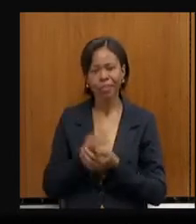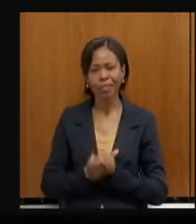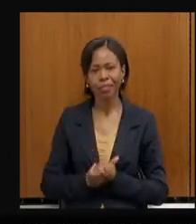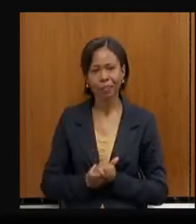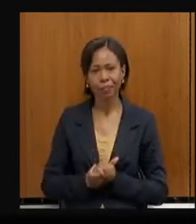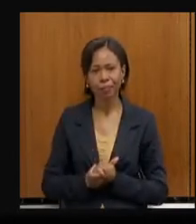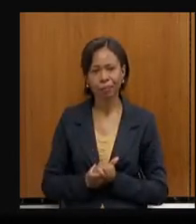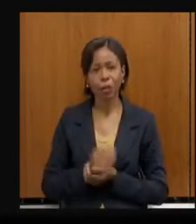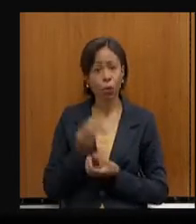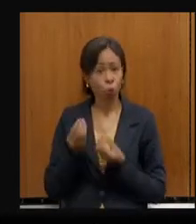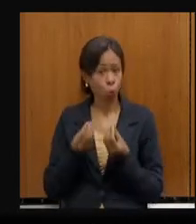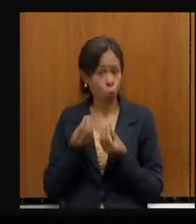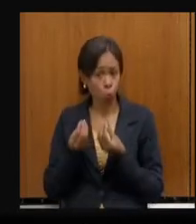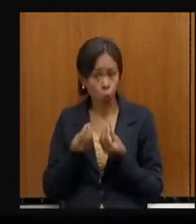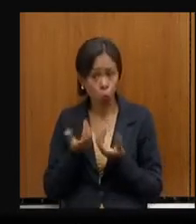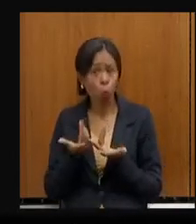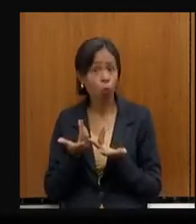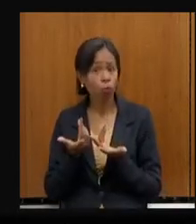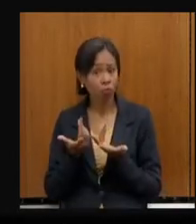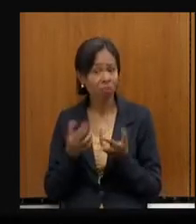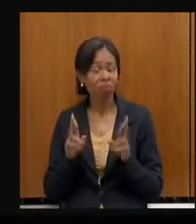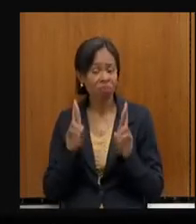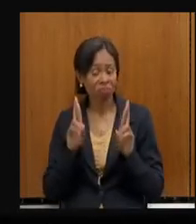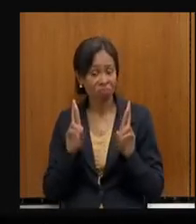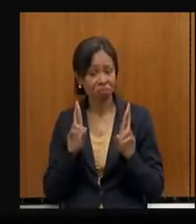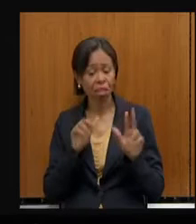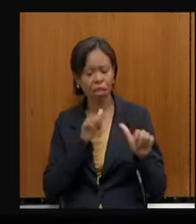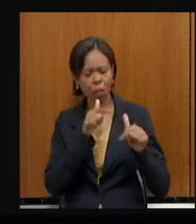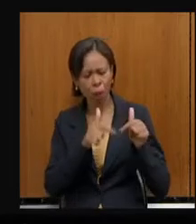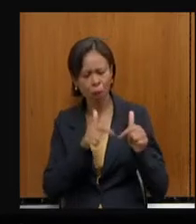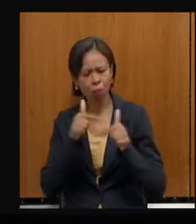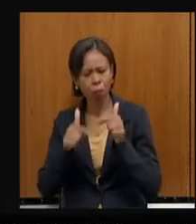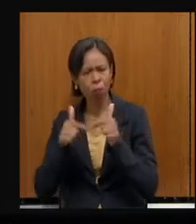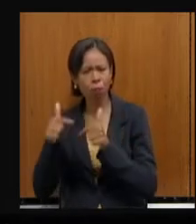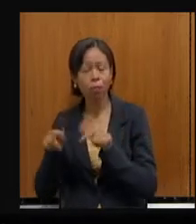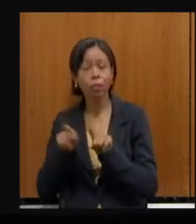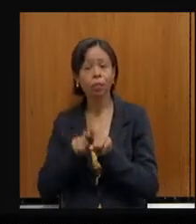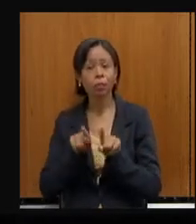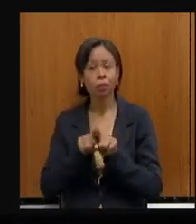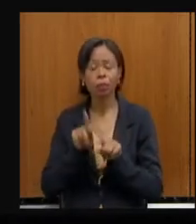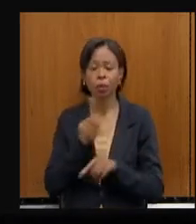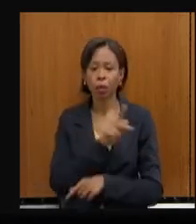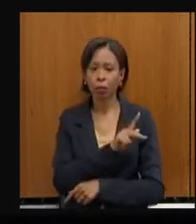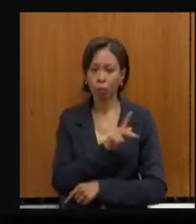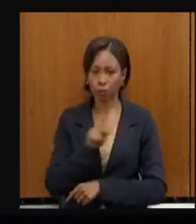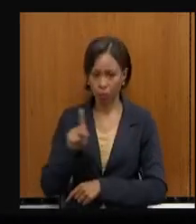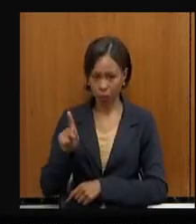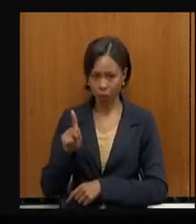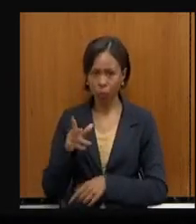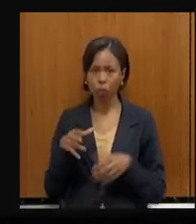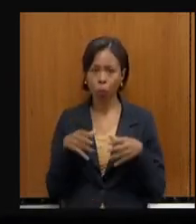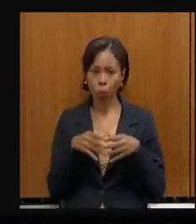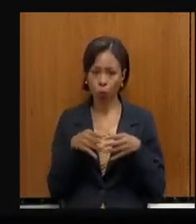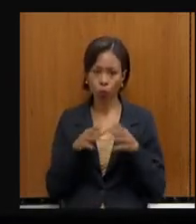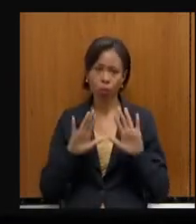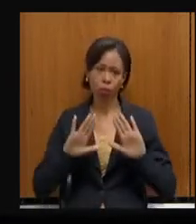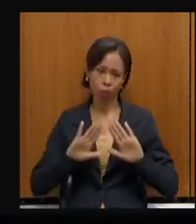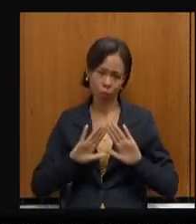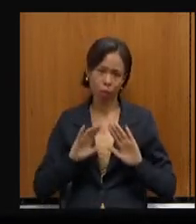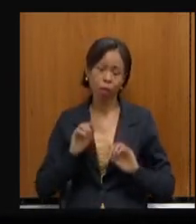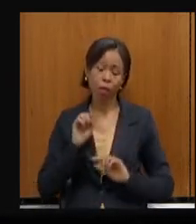forma como conduz todos trabalho agradecer também presidente da formação pela